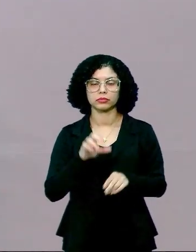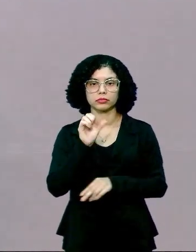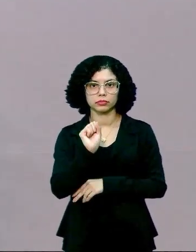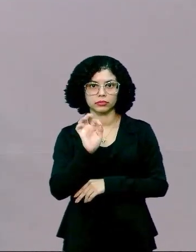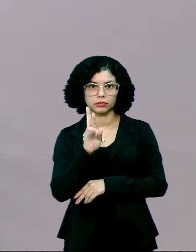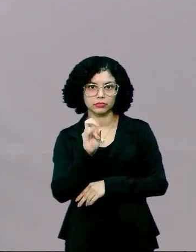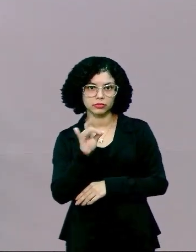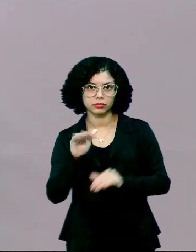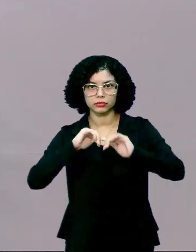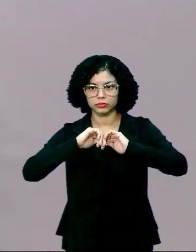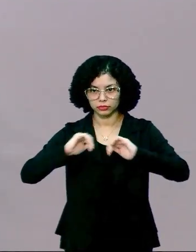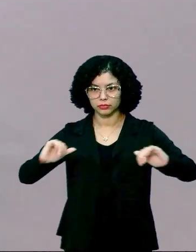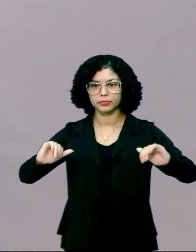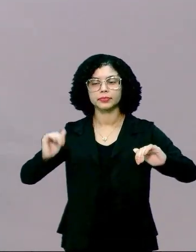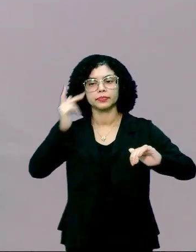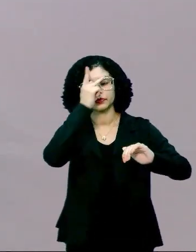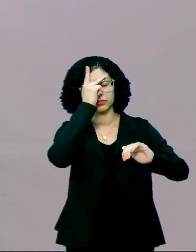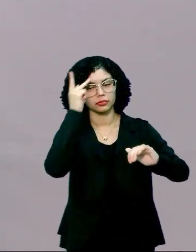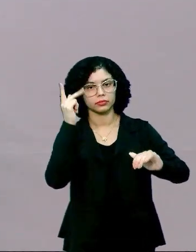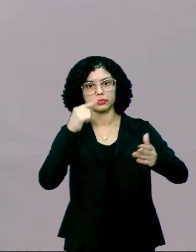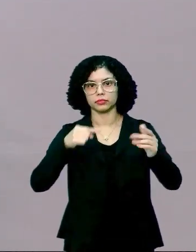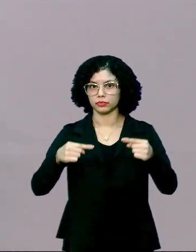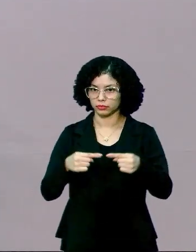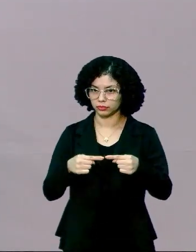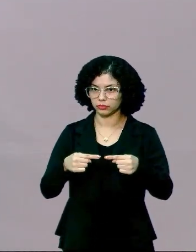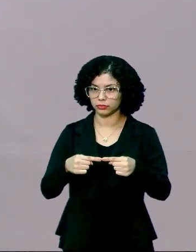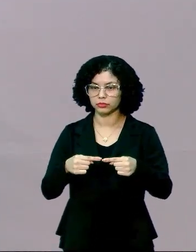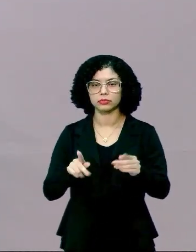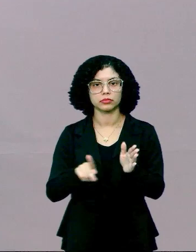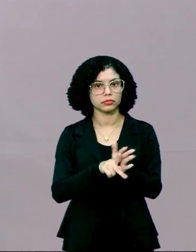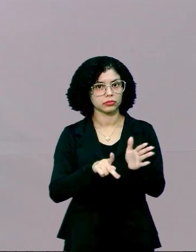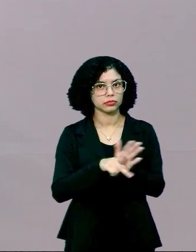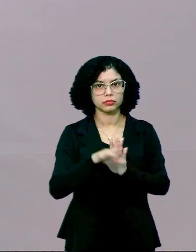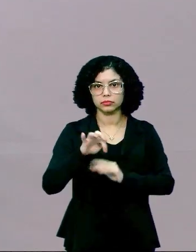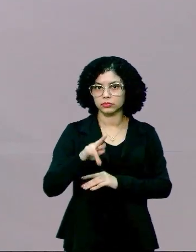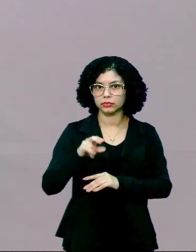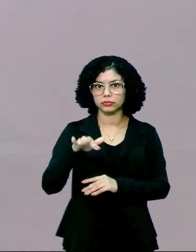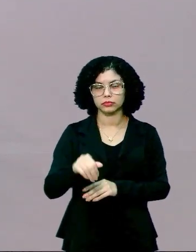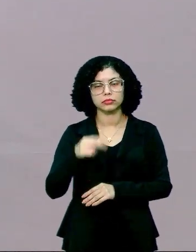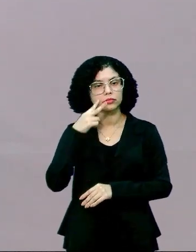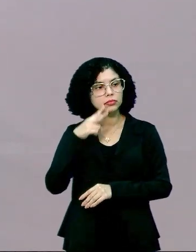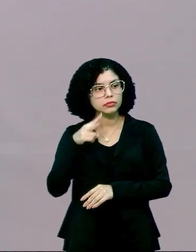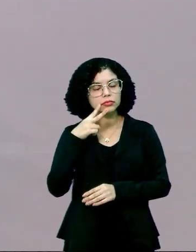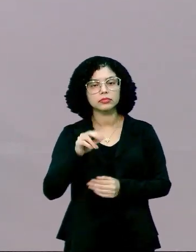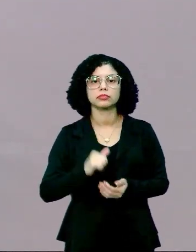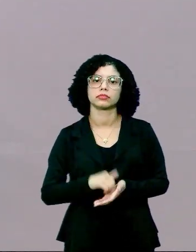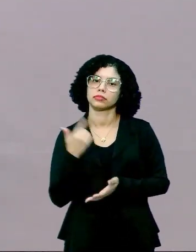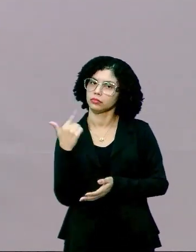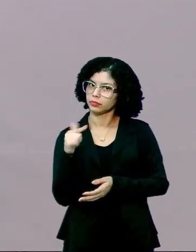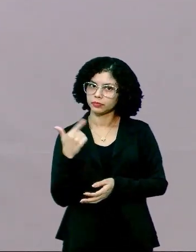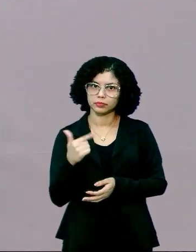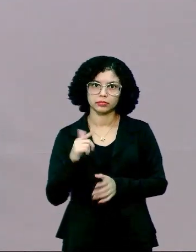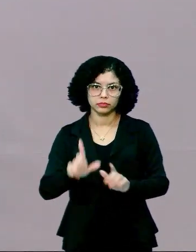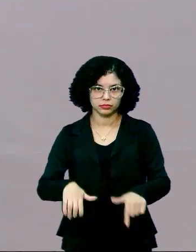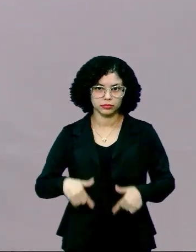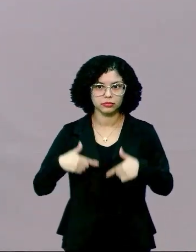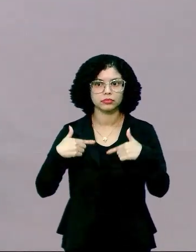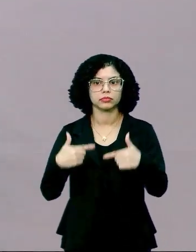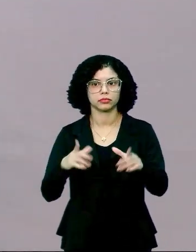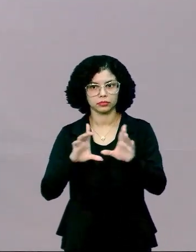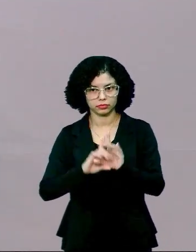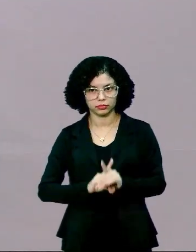segregação, dessa divisão de pessoas de acordo com a sua etnia, você vê que não existe uma luta